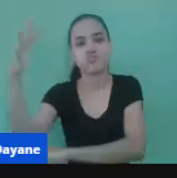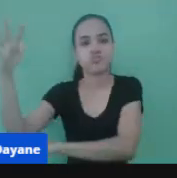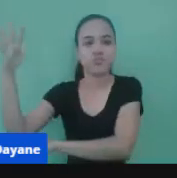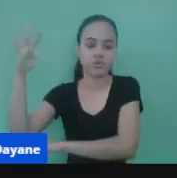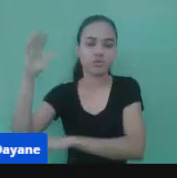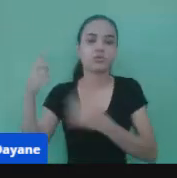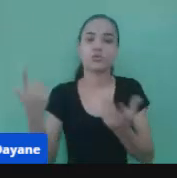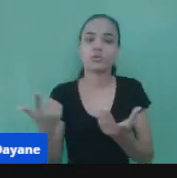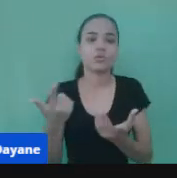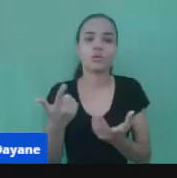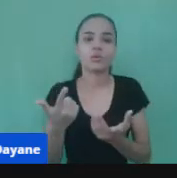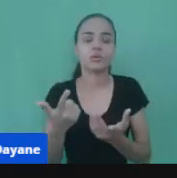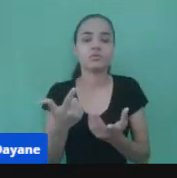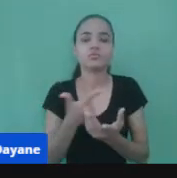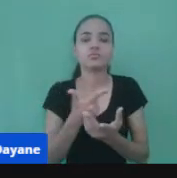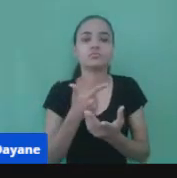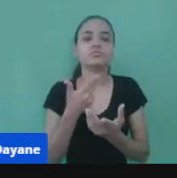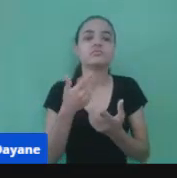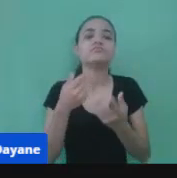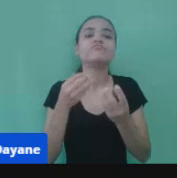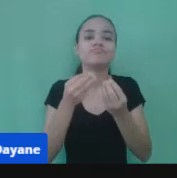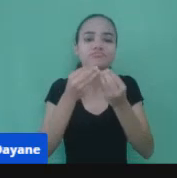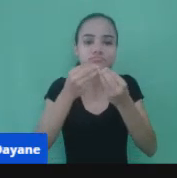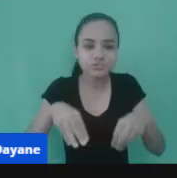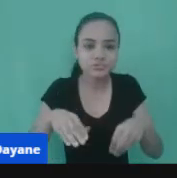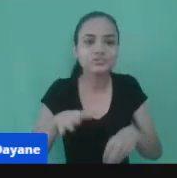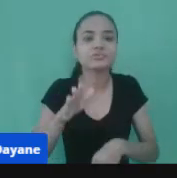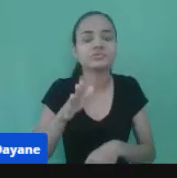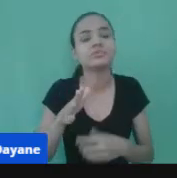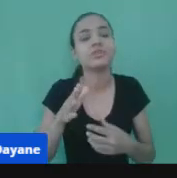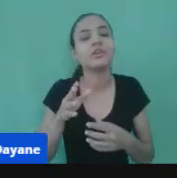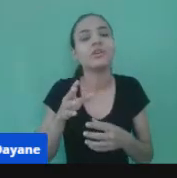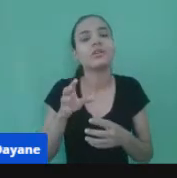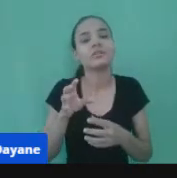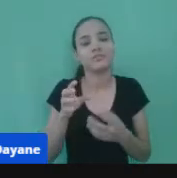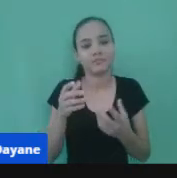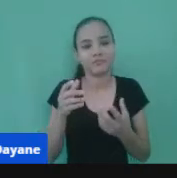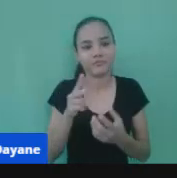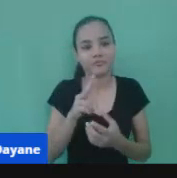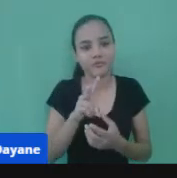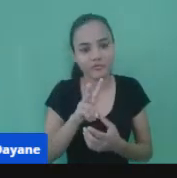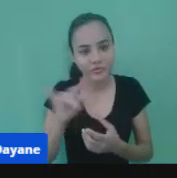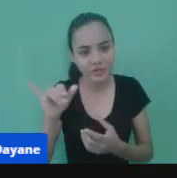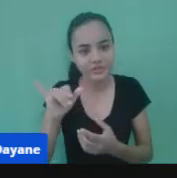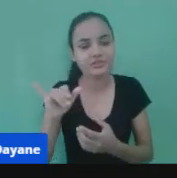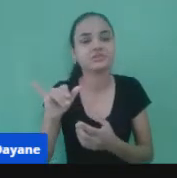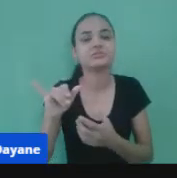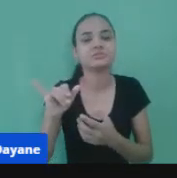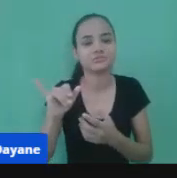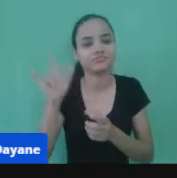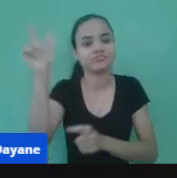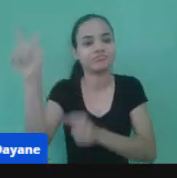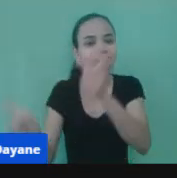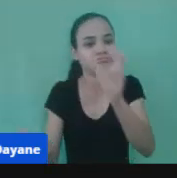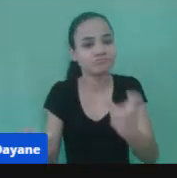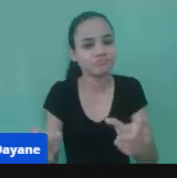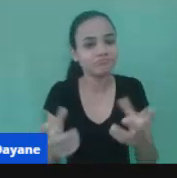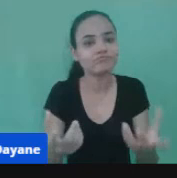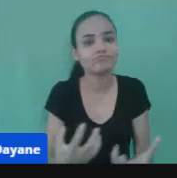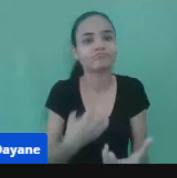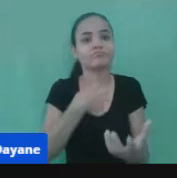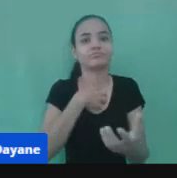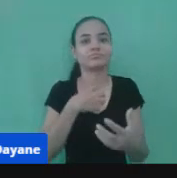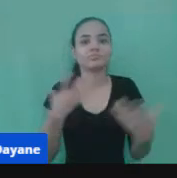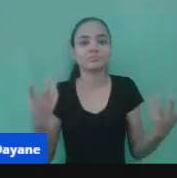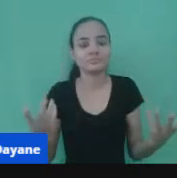humana, porque nós fazemos parte da natureza. É óbvio que a gente vai construindo, por meio da cultura, né, essa